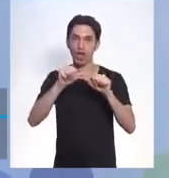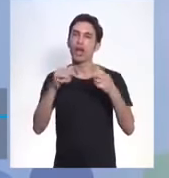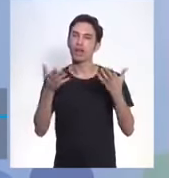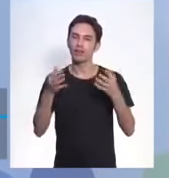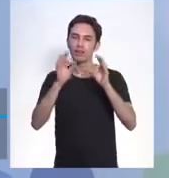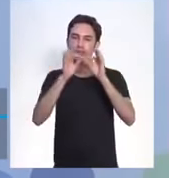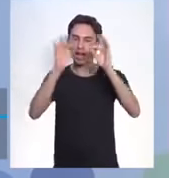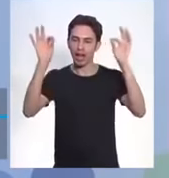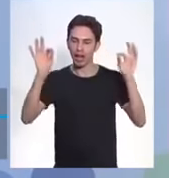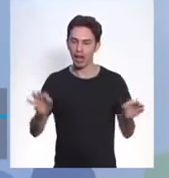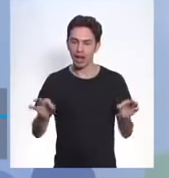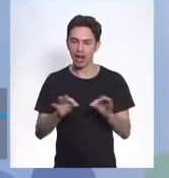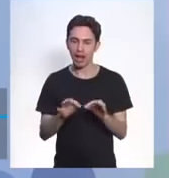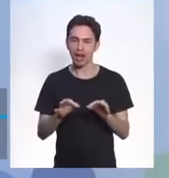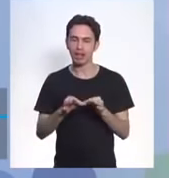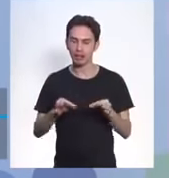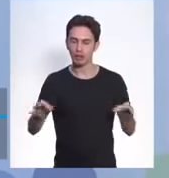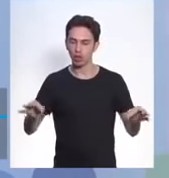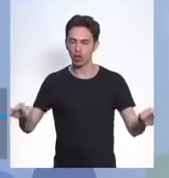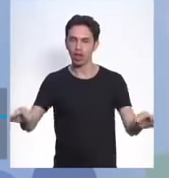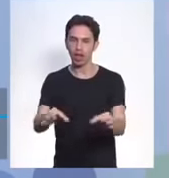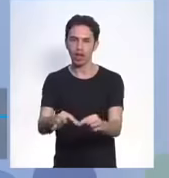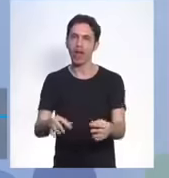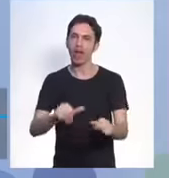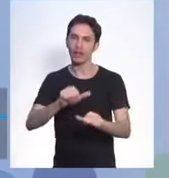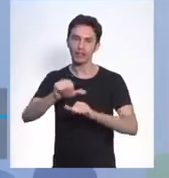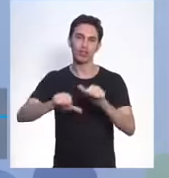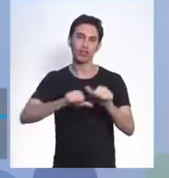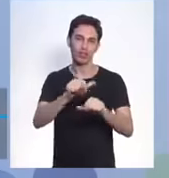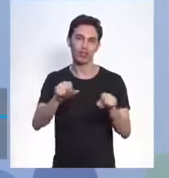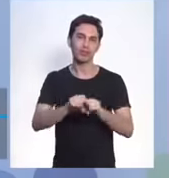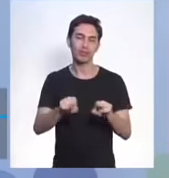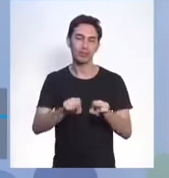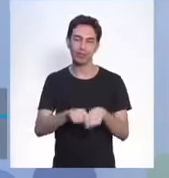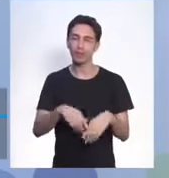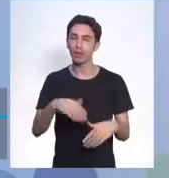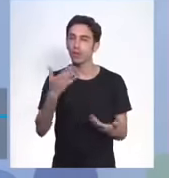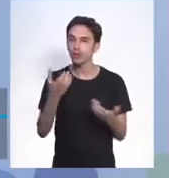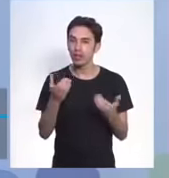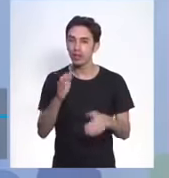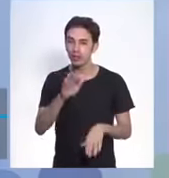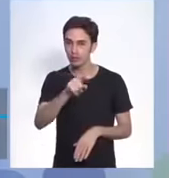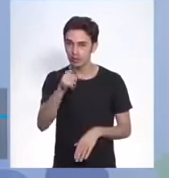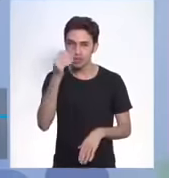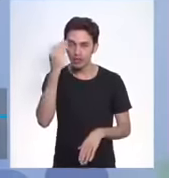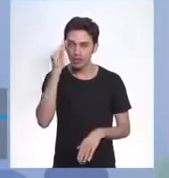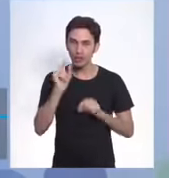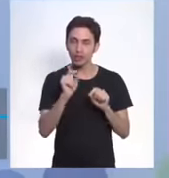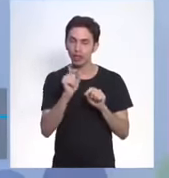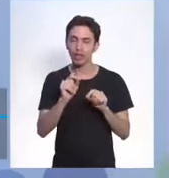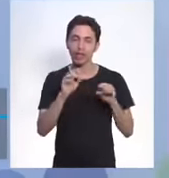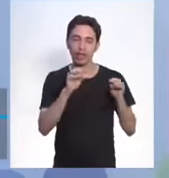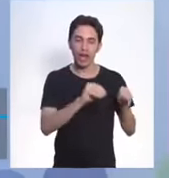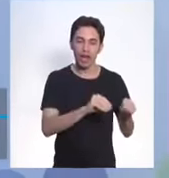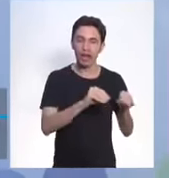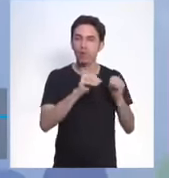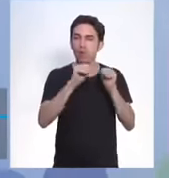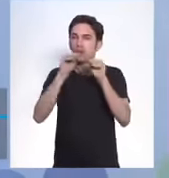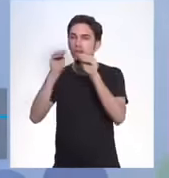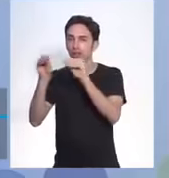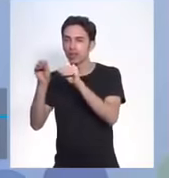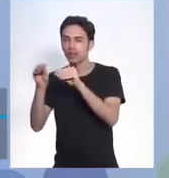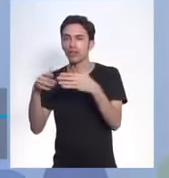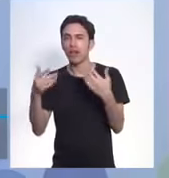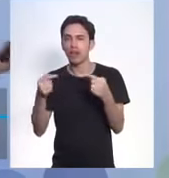basicamente essa ideia então quê que eu quero que vocês entendam aí a movimentação basicamente ou é uma adição